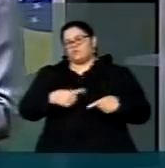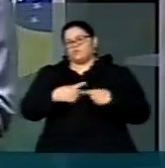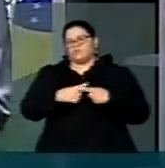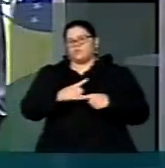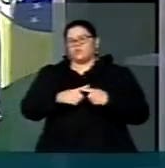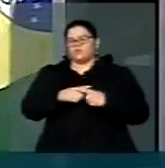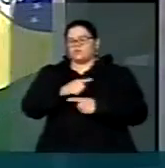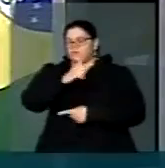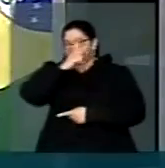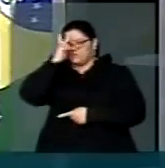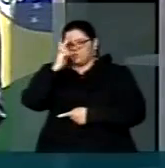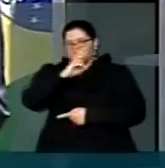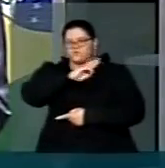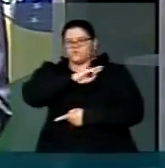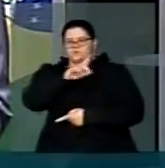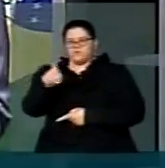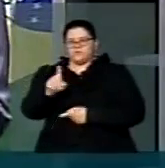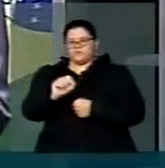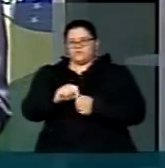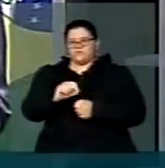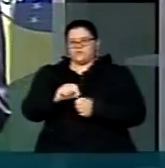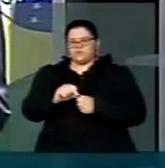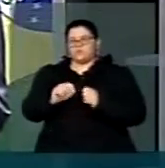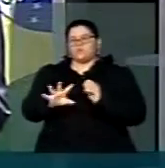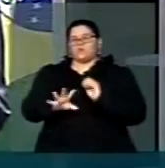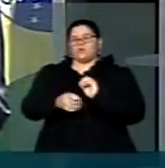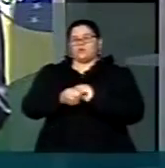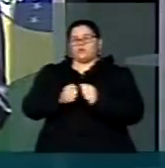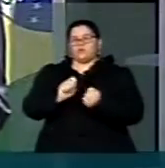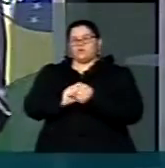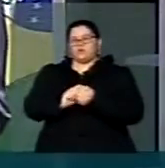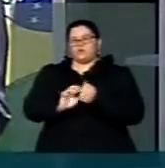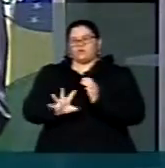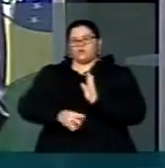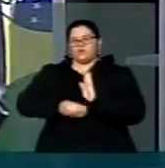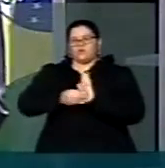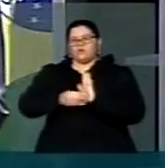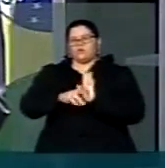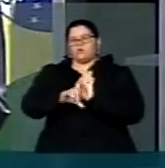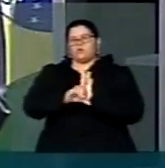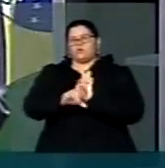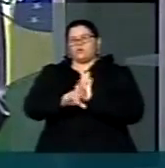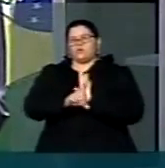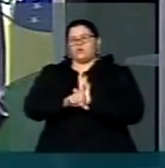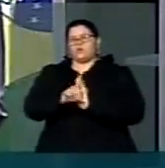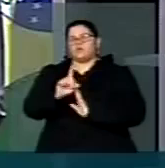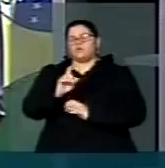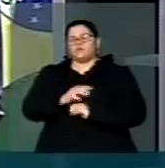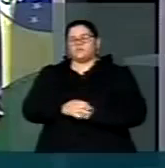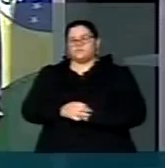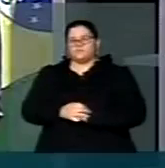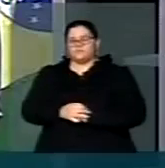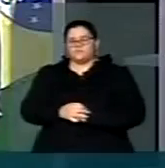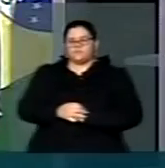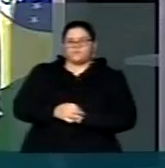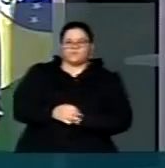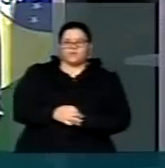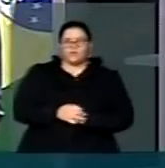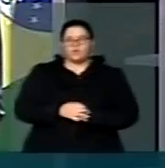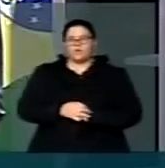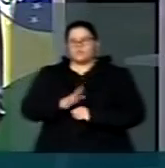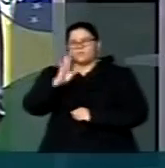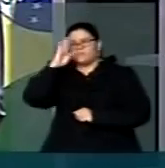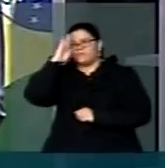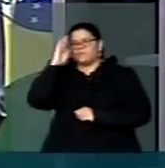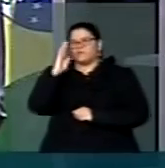Lei 8.429, de 2 de junho de 1992. Essas são, basicamente, as principais